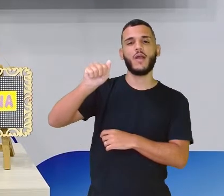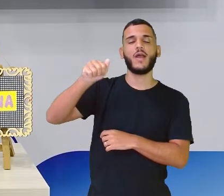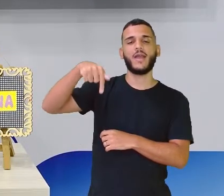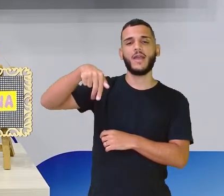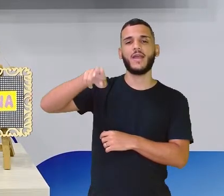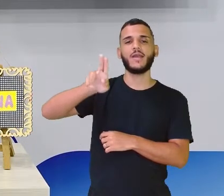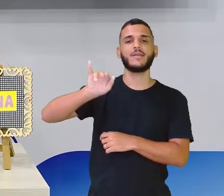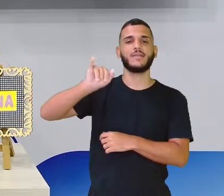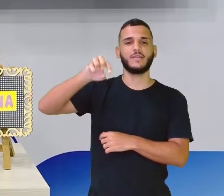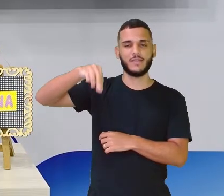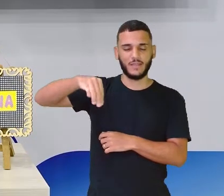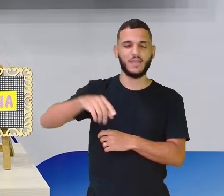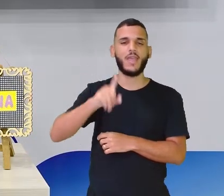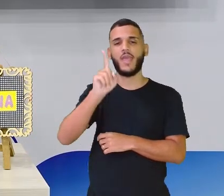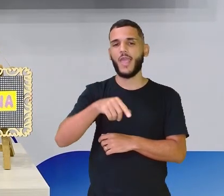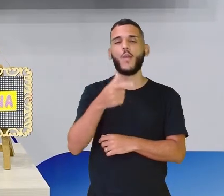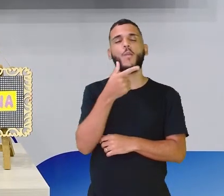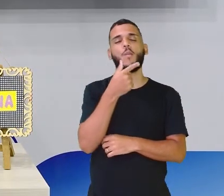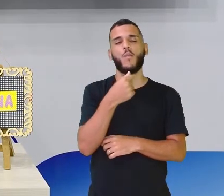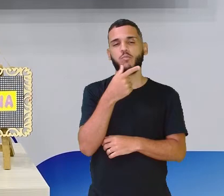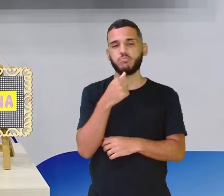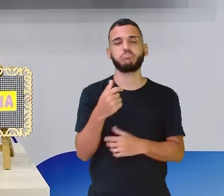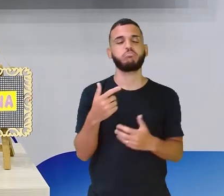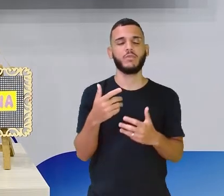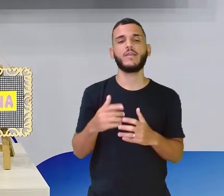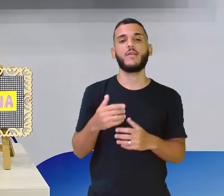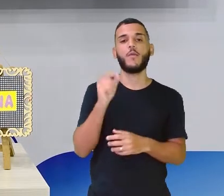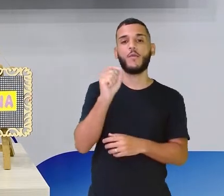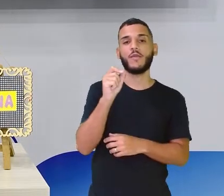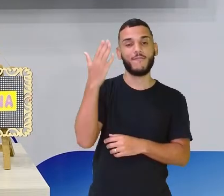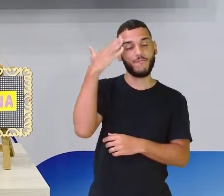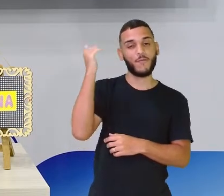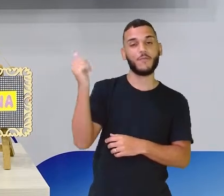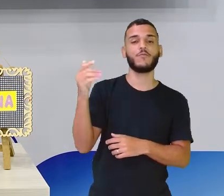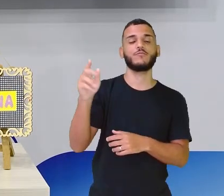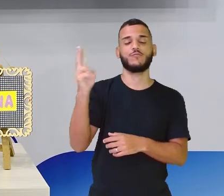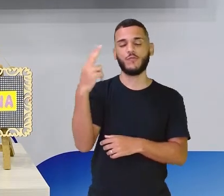um grande artista aí, uruguaio, que nasceu no ano de